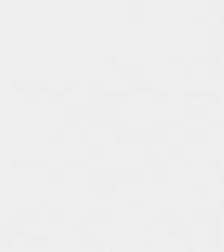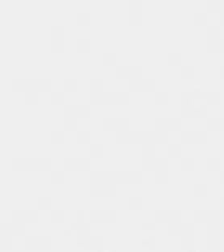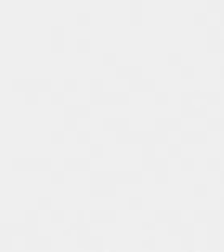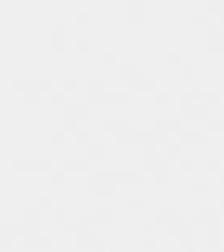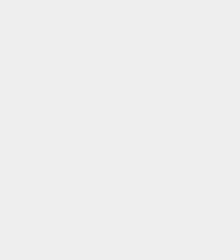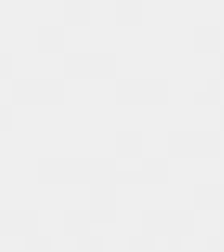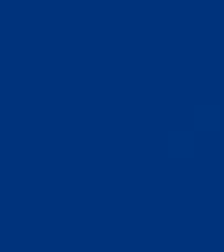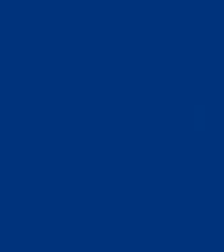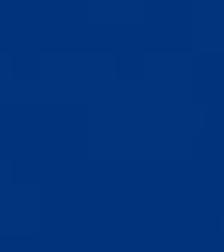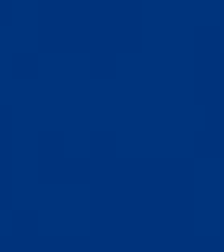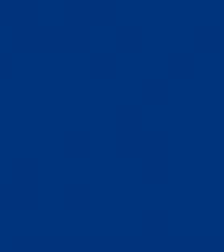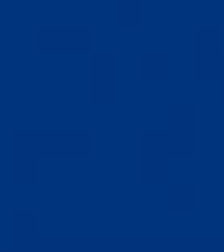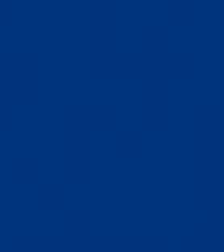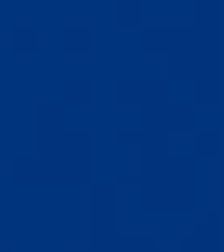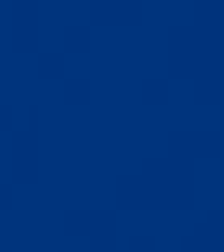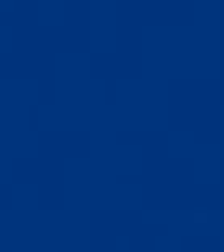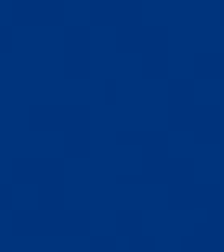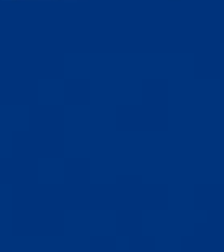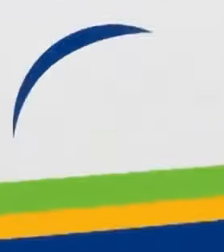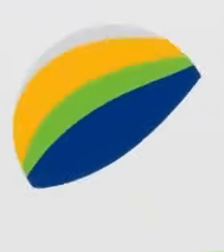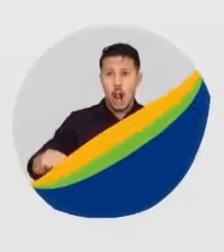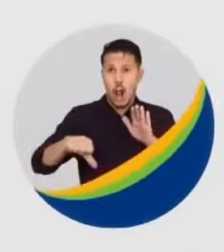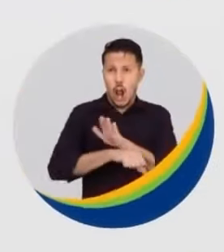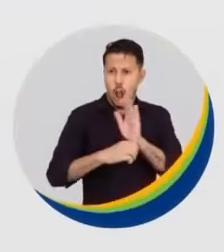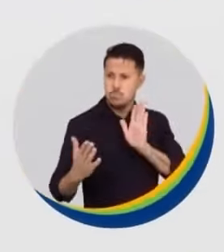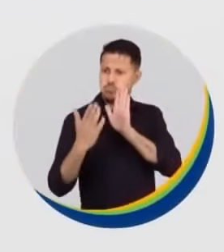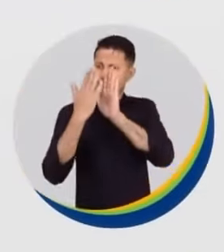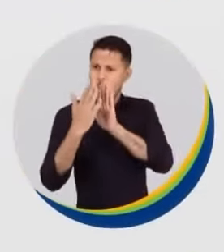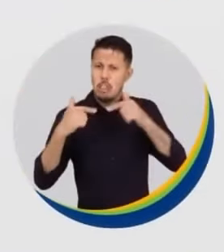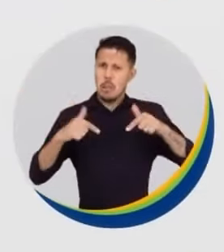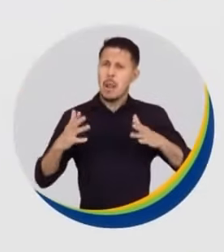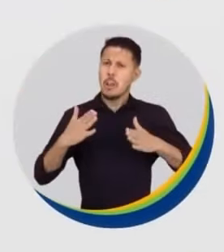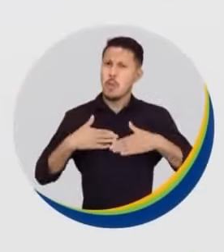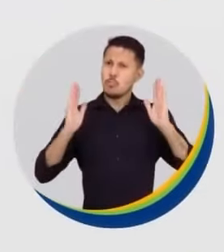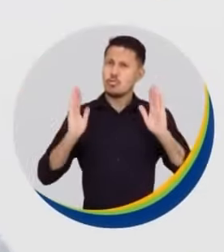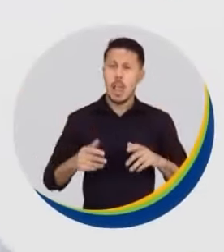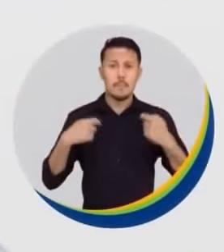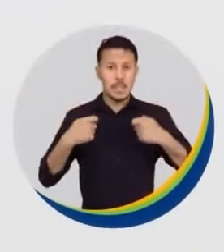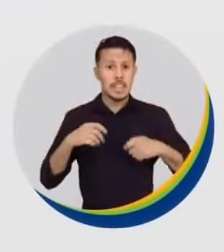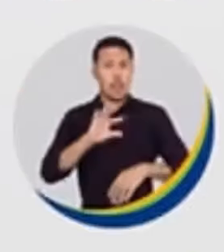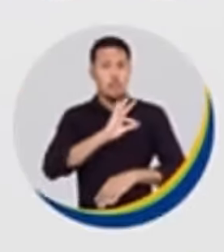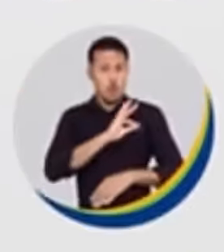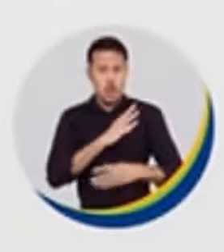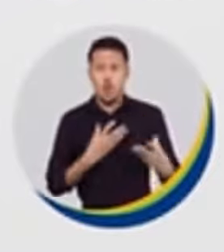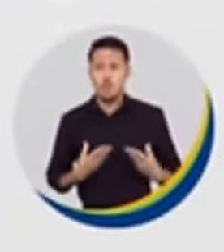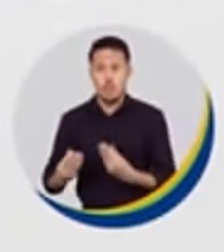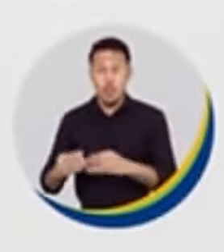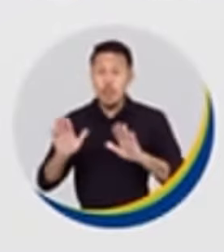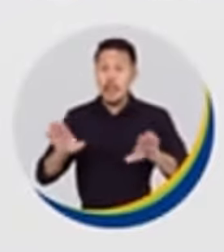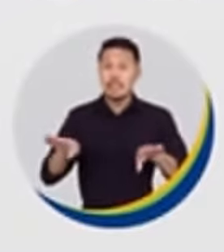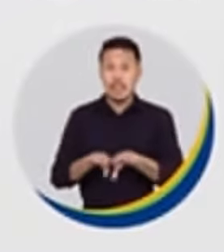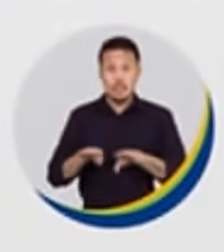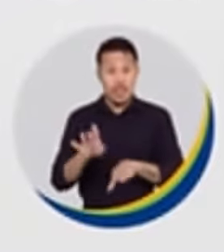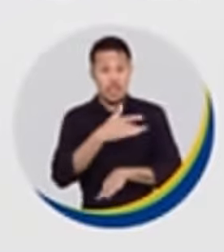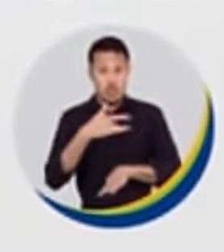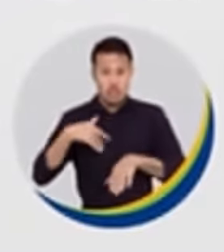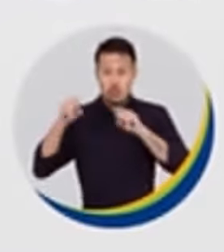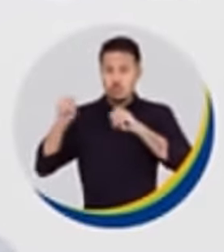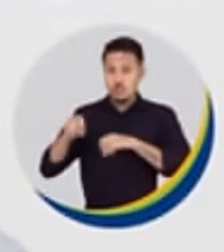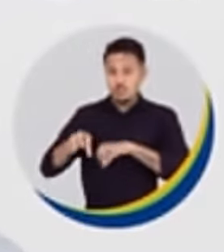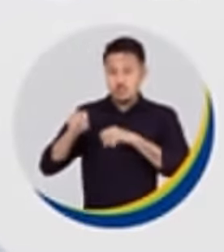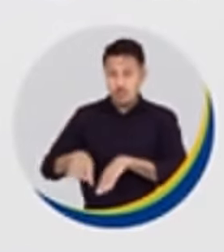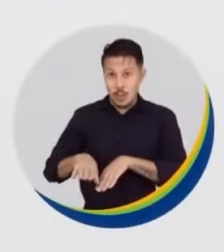55. PSD 55. Combater o crime sempre foi meu trabalho. Tem que ter polícia? Sim, muita. Mas também